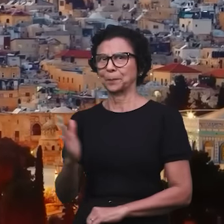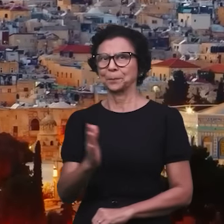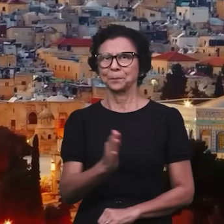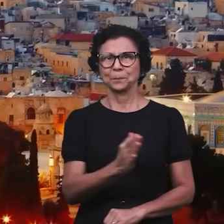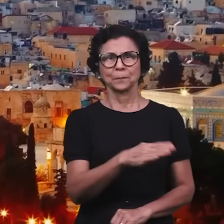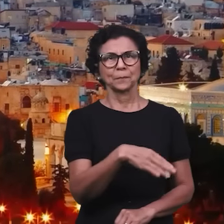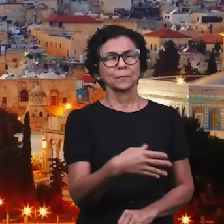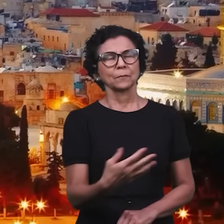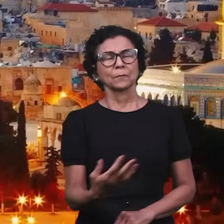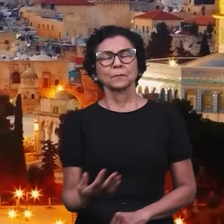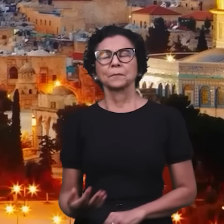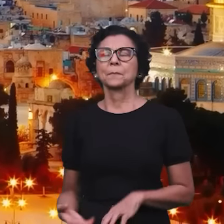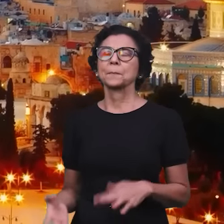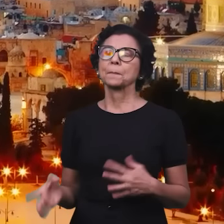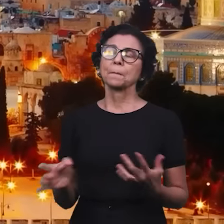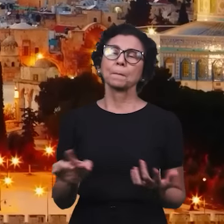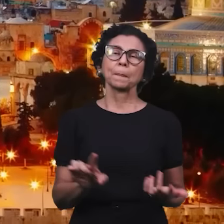Resplandece,